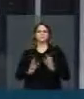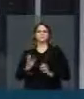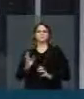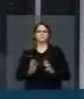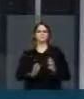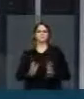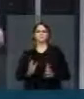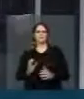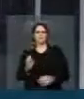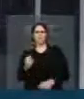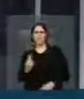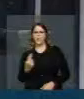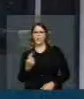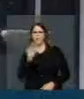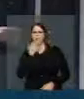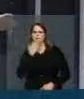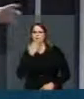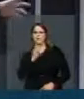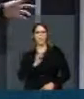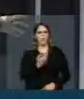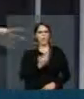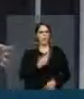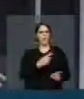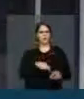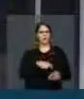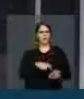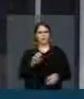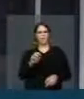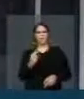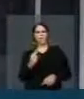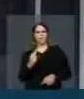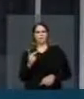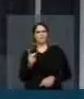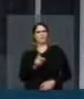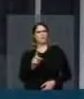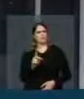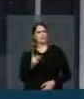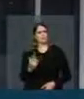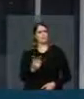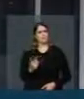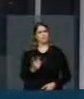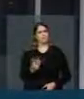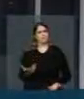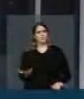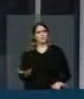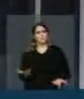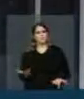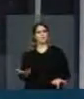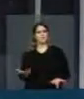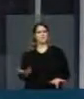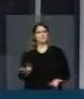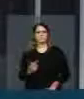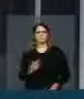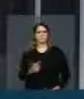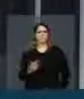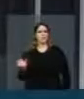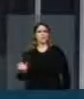ou é o índio ou é o agricultor. Ou é o agricultor ou é o índio. Na verdade, os dois são